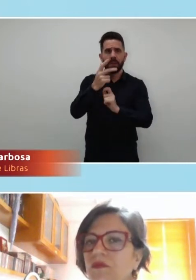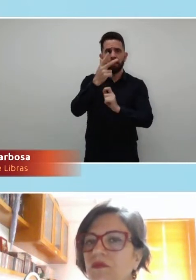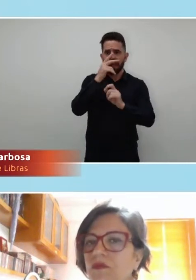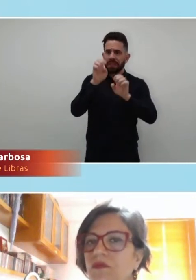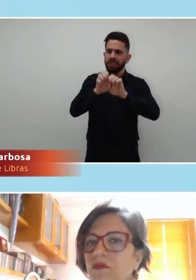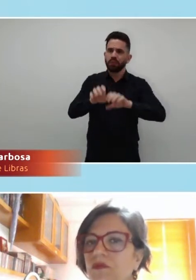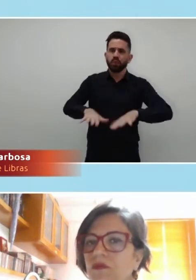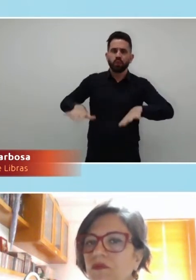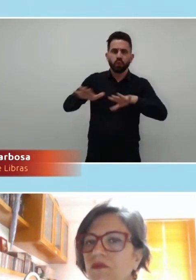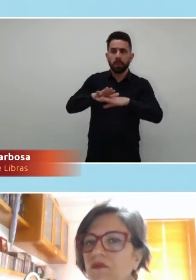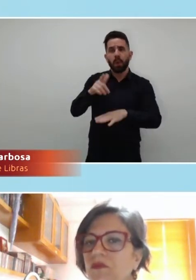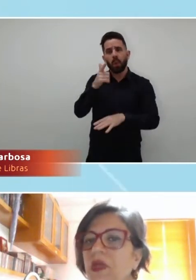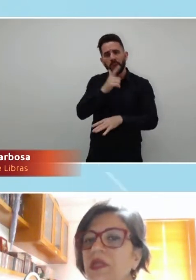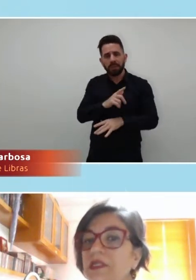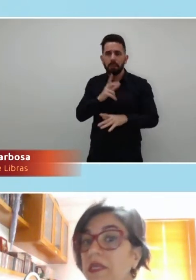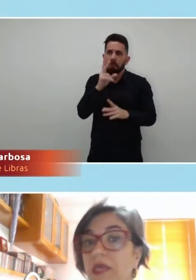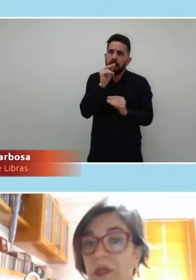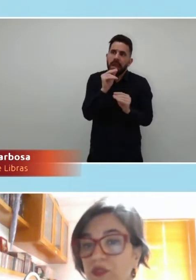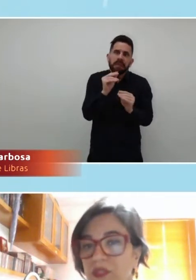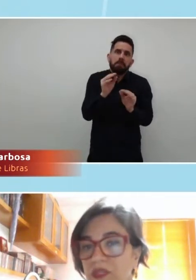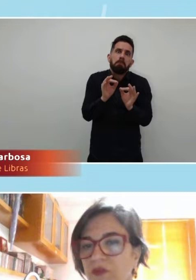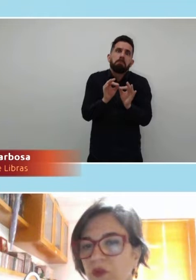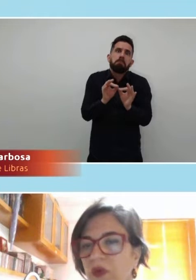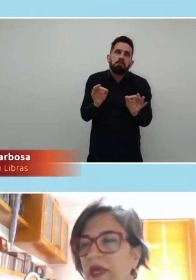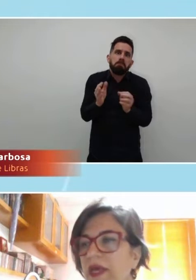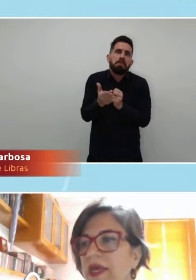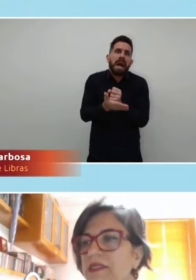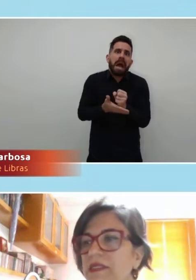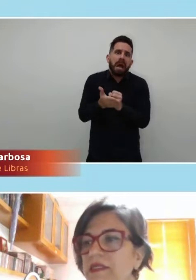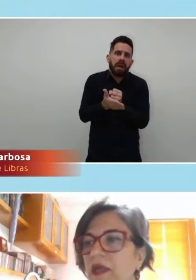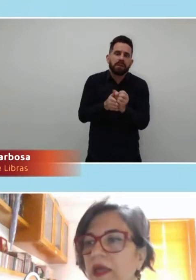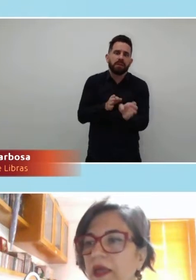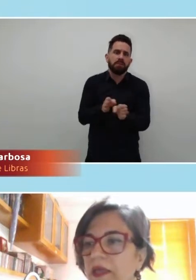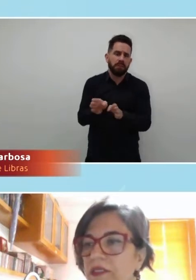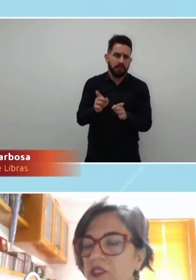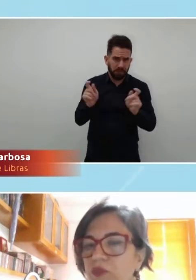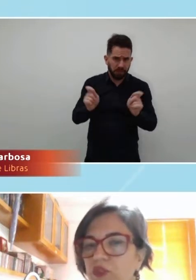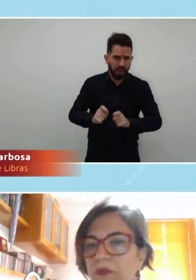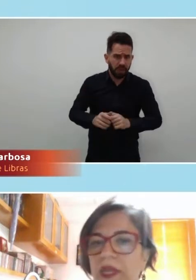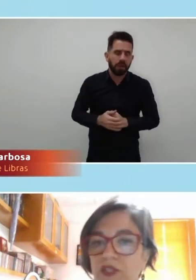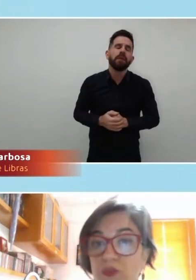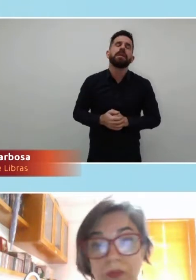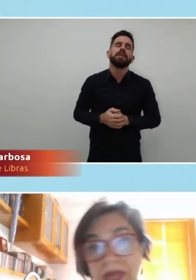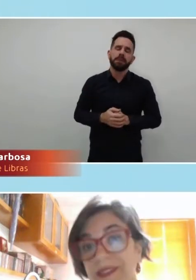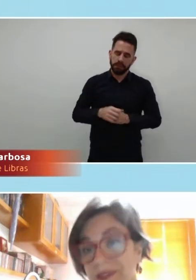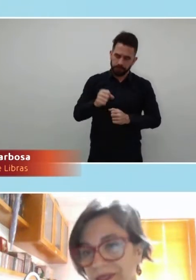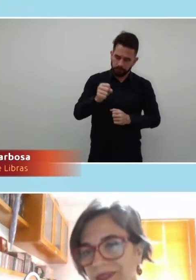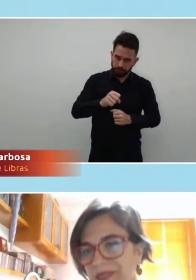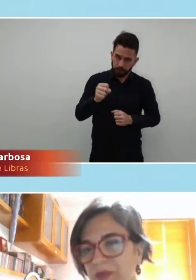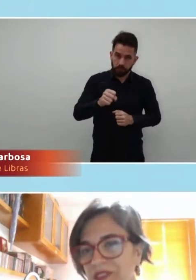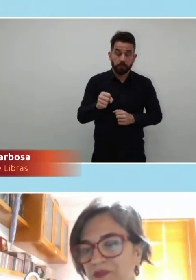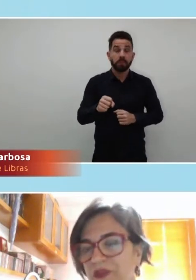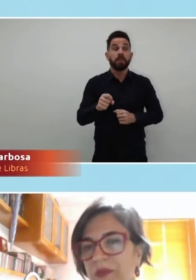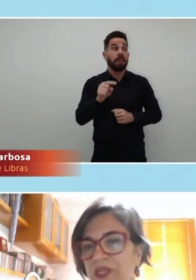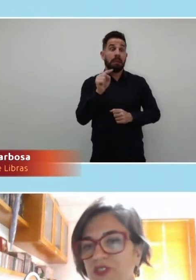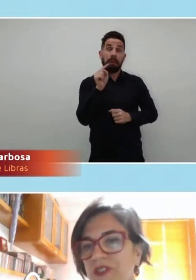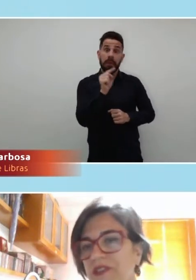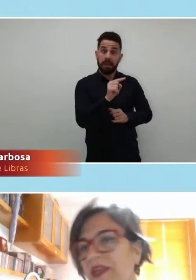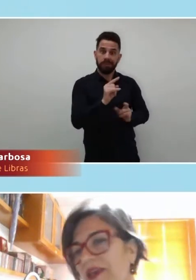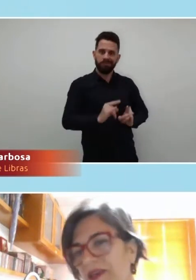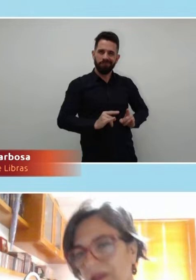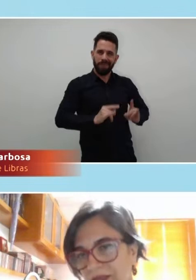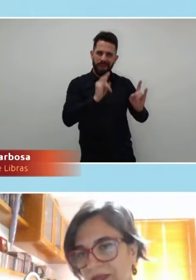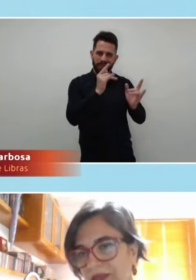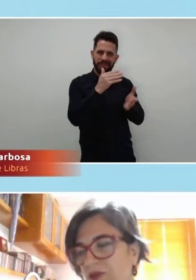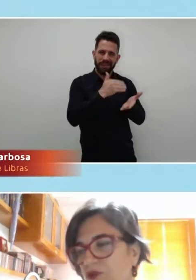mínimo de acessibilidade? Sim, é possível. Esse tipo de prédio, esse especificamente, que